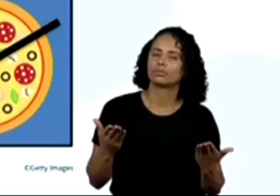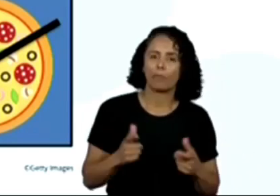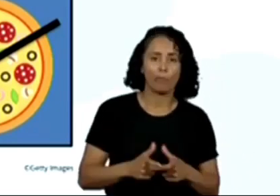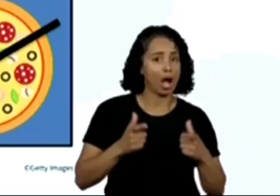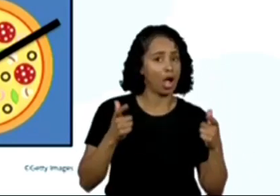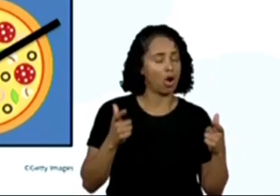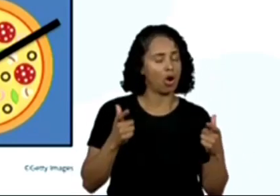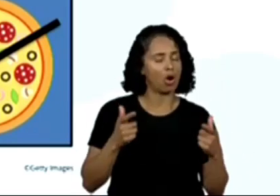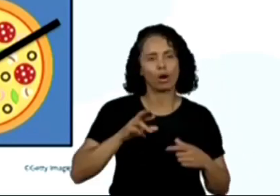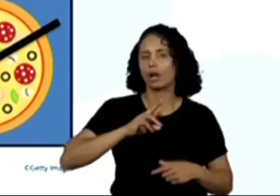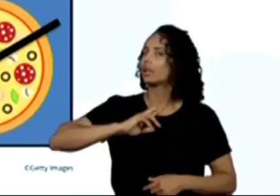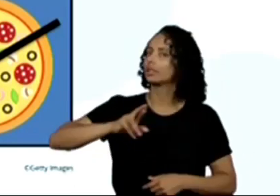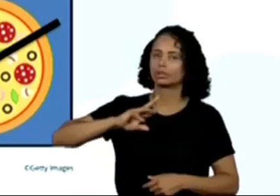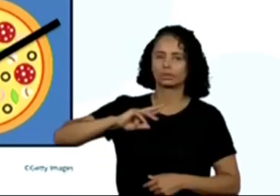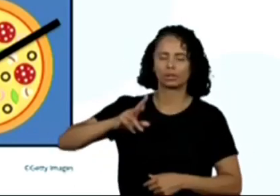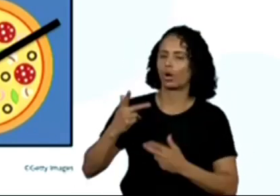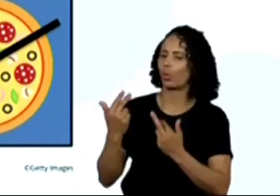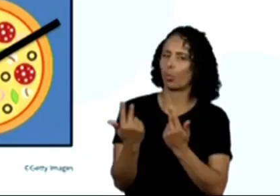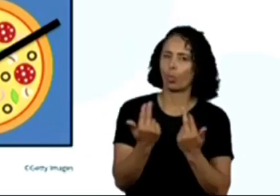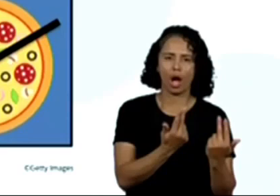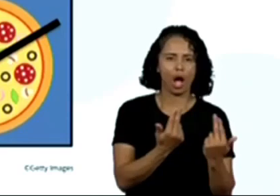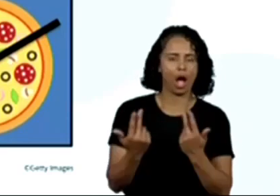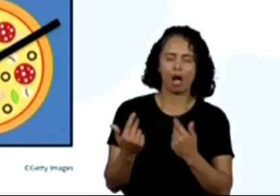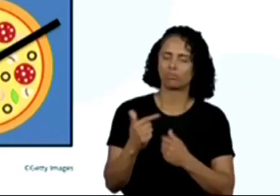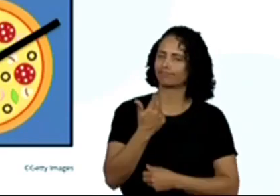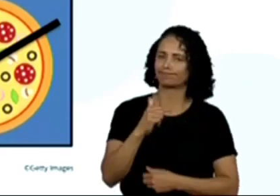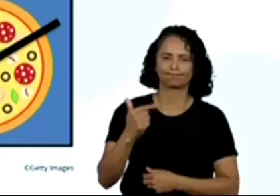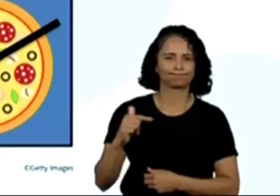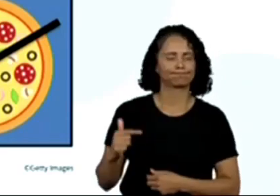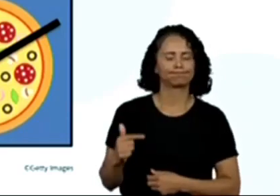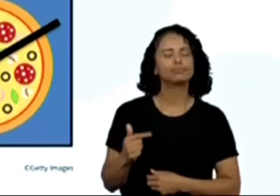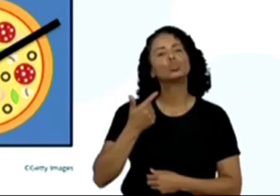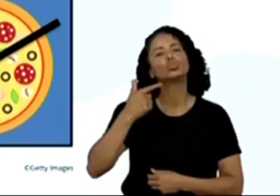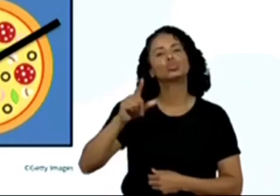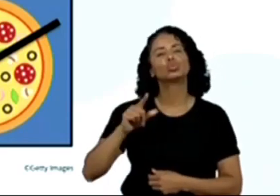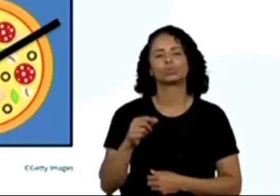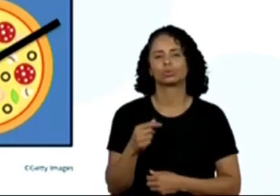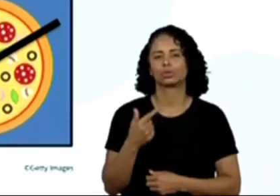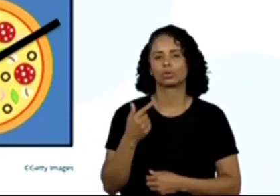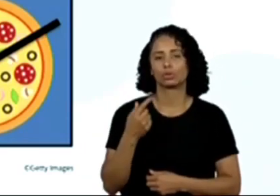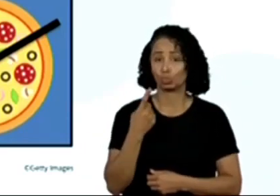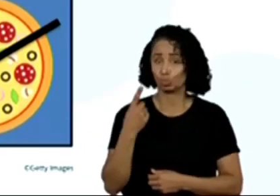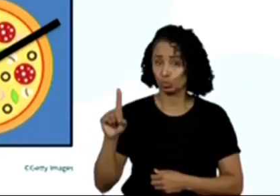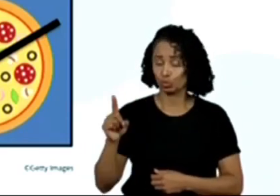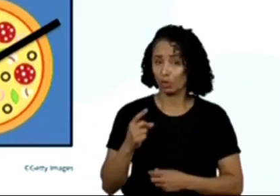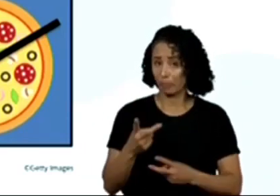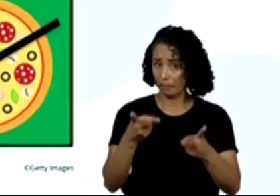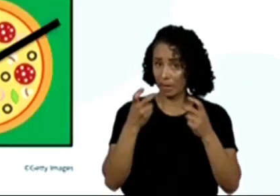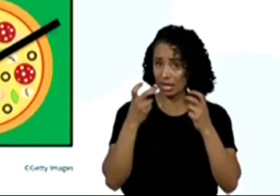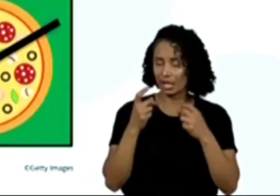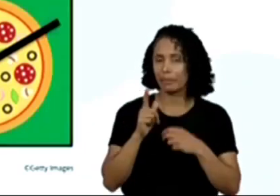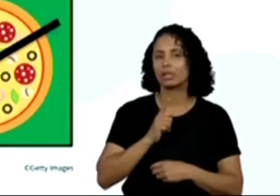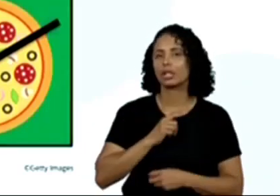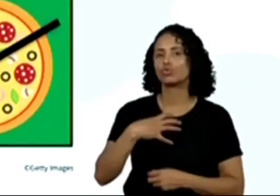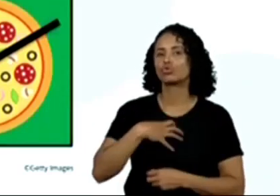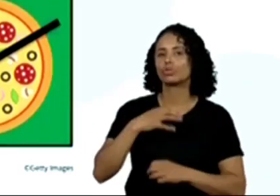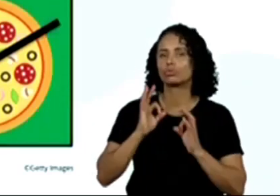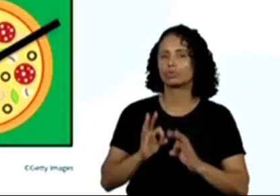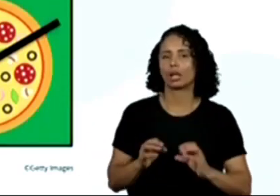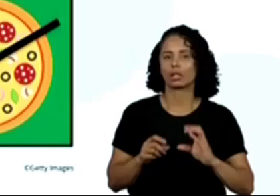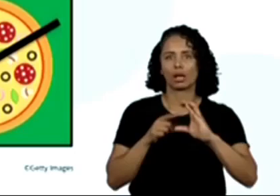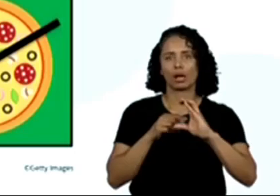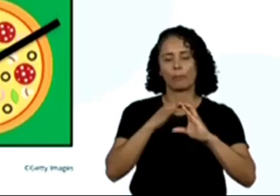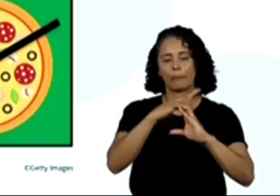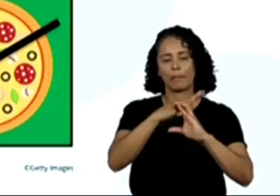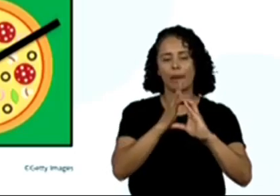não é igual, os 3 pedaços não são iguais nesse caso. Isso aí. E por último, né, se eu observar então, por último é a forma aí, a gente é